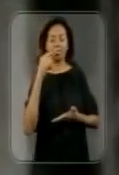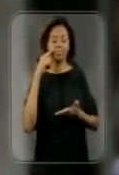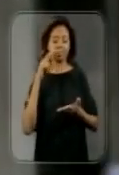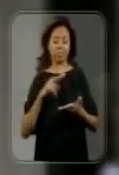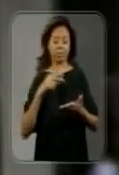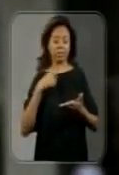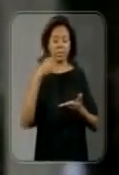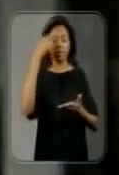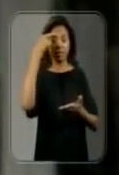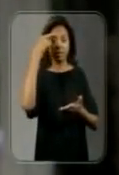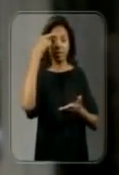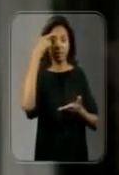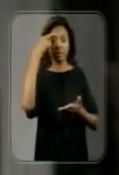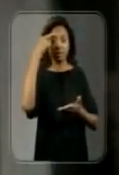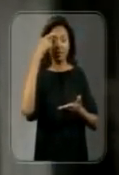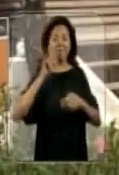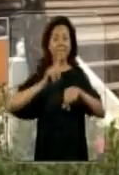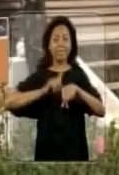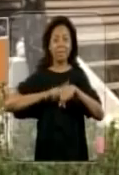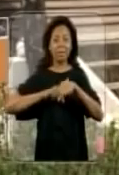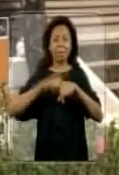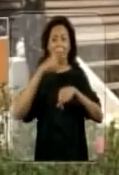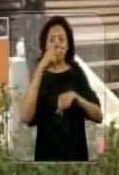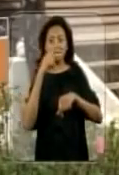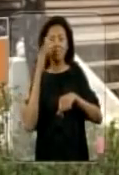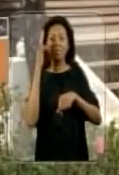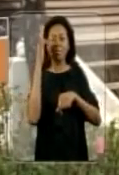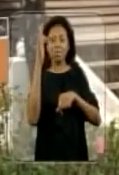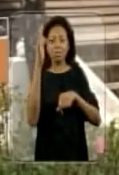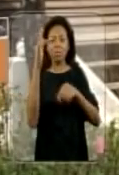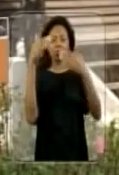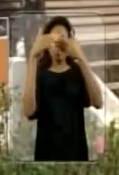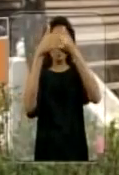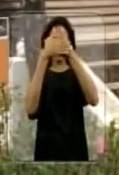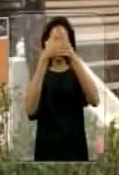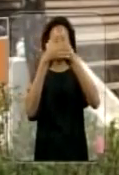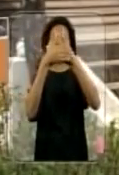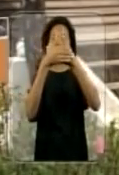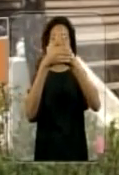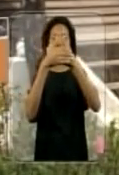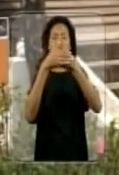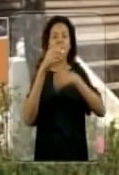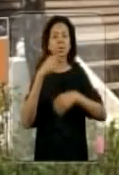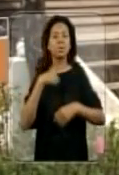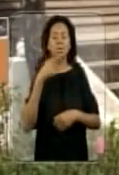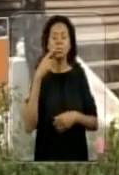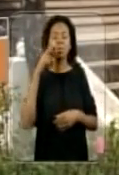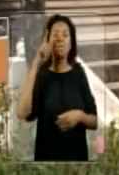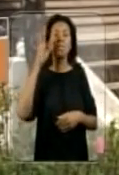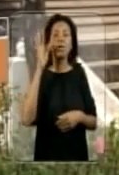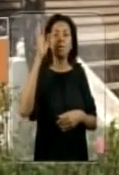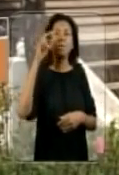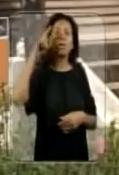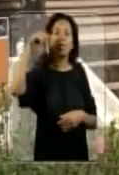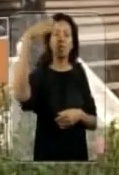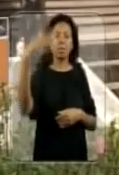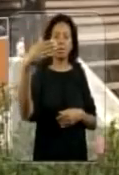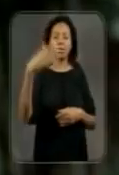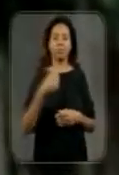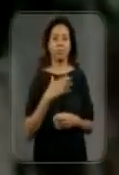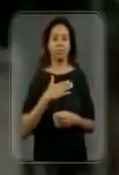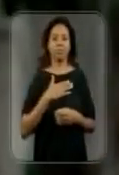positivo, a imagem que me veio à cabeça foi uma cortina sendo fechada para o futuro. Eu não consegui ver